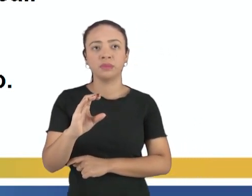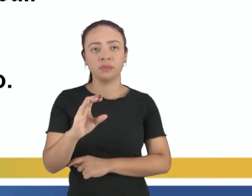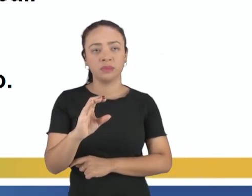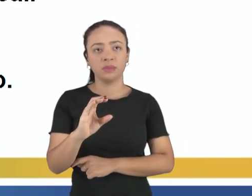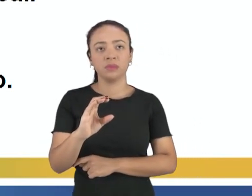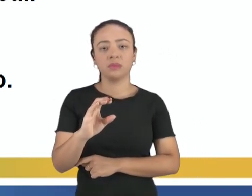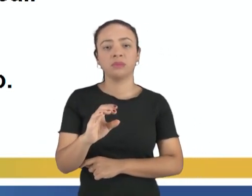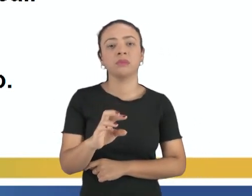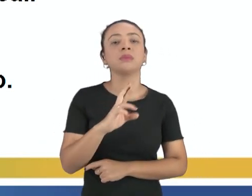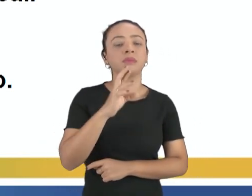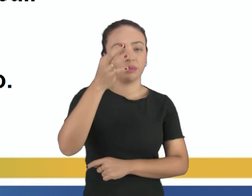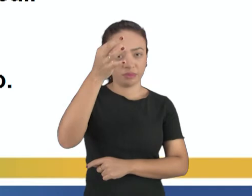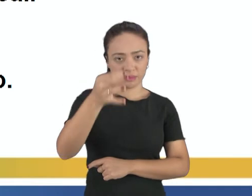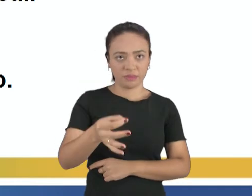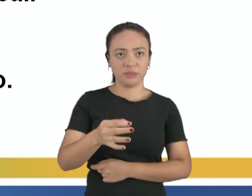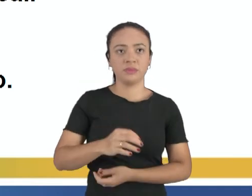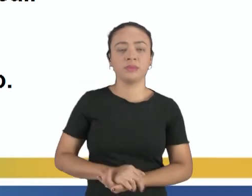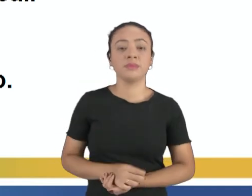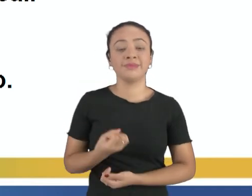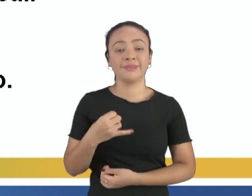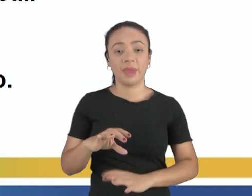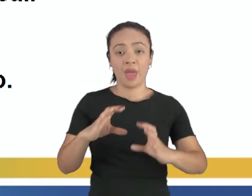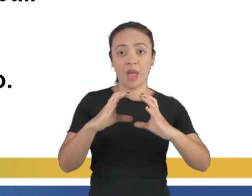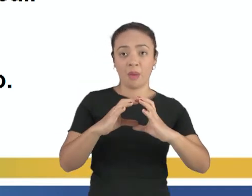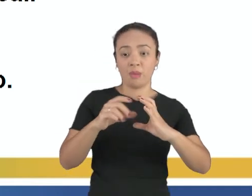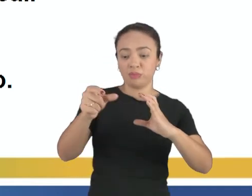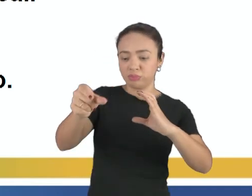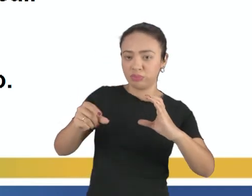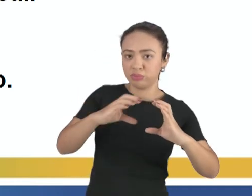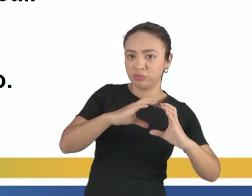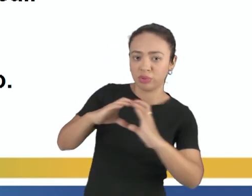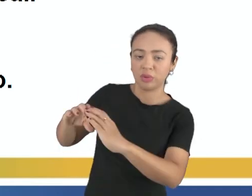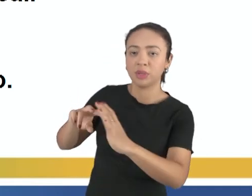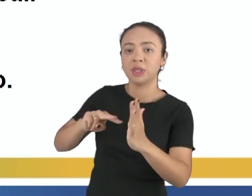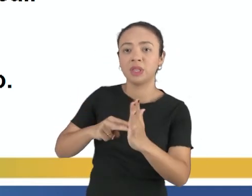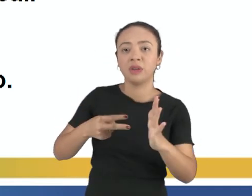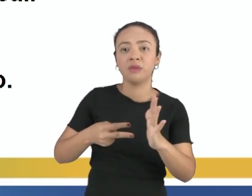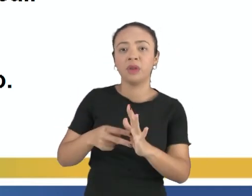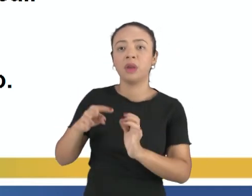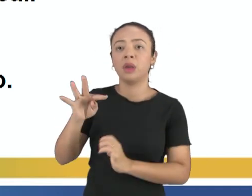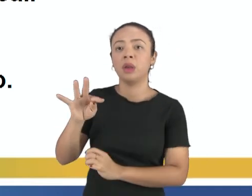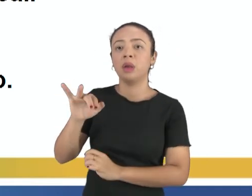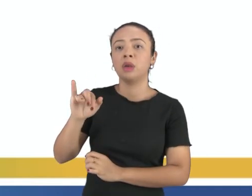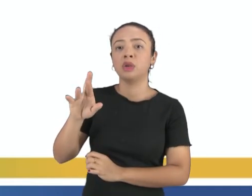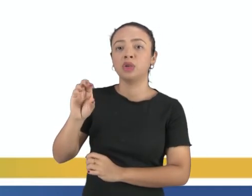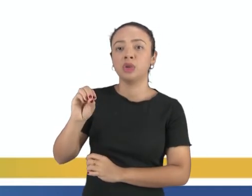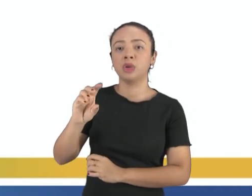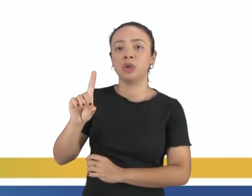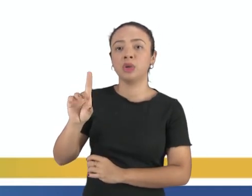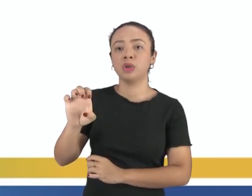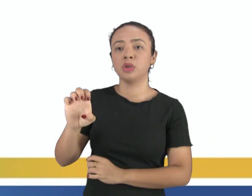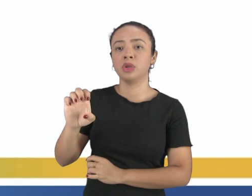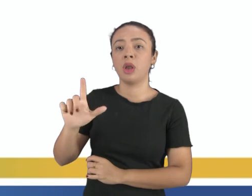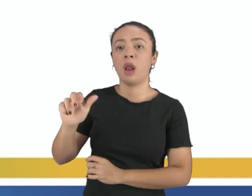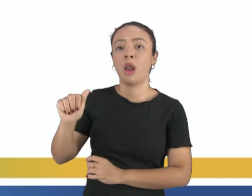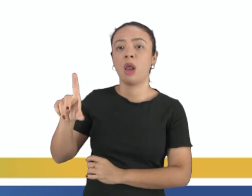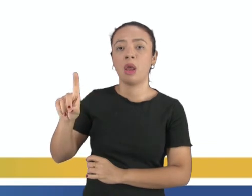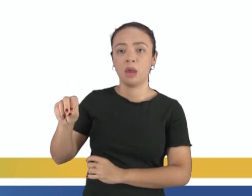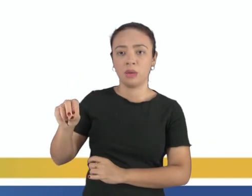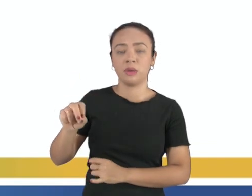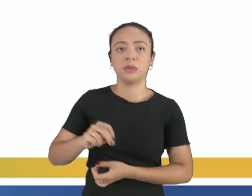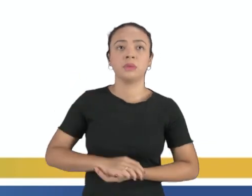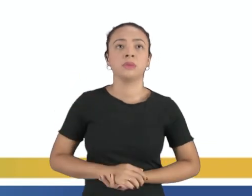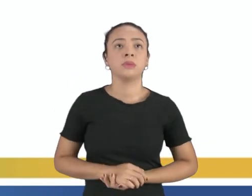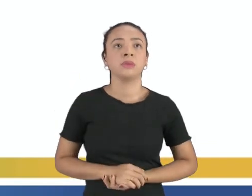linhas laterais, você acertou, tá? Quando a bola sai pela linha lateral, é marcado um tiro de canto, um tiro de lado,